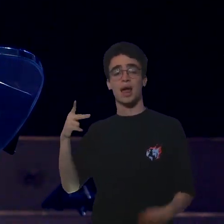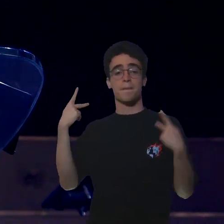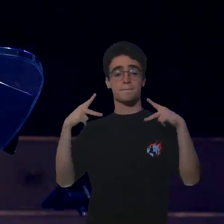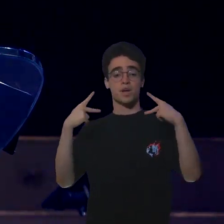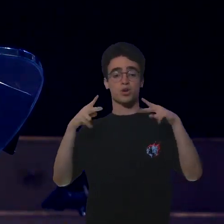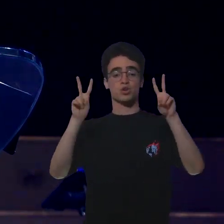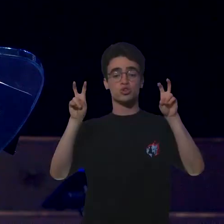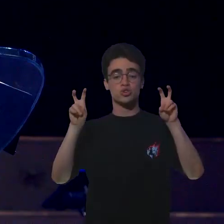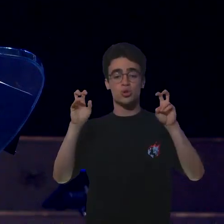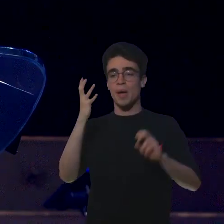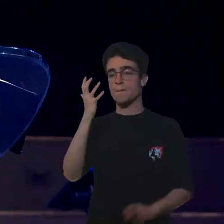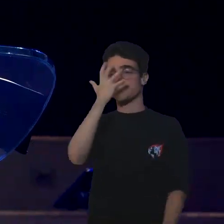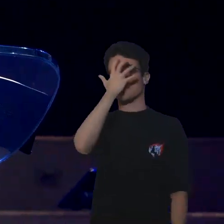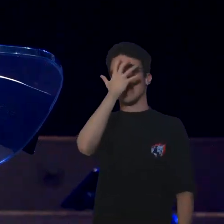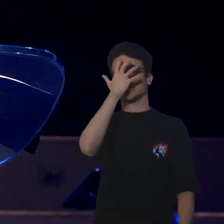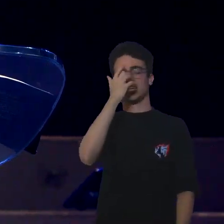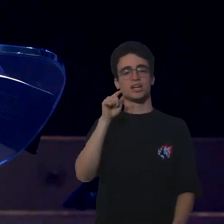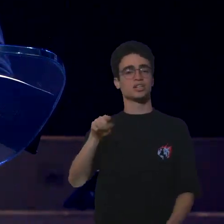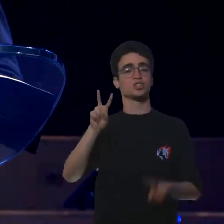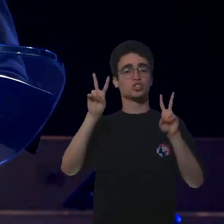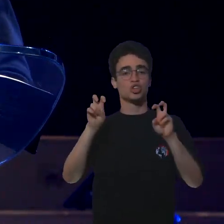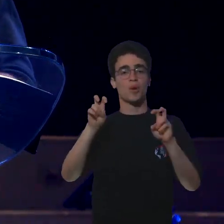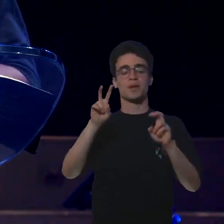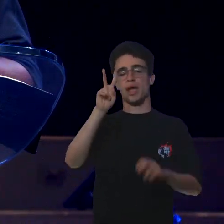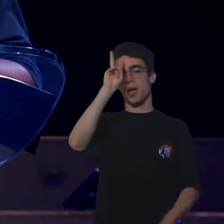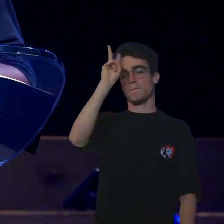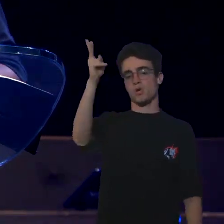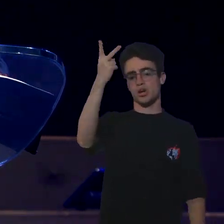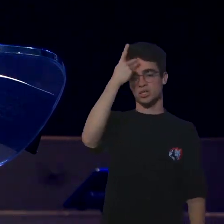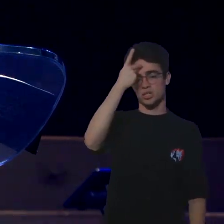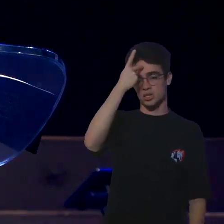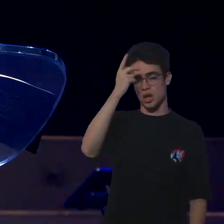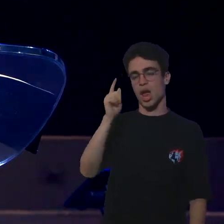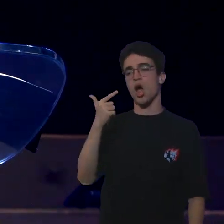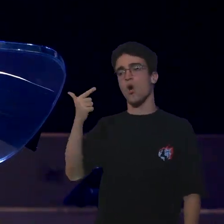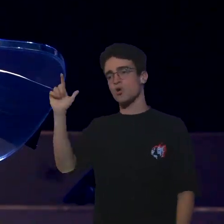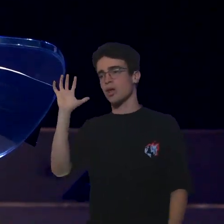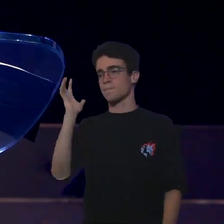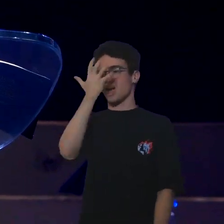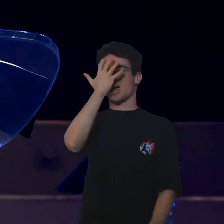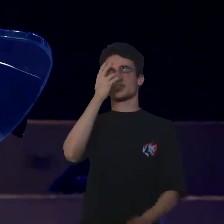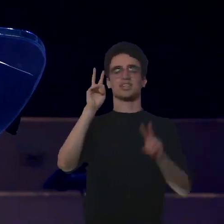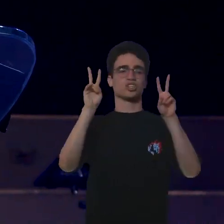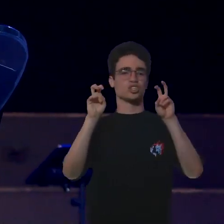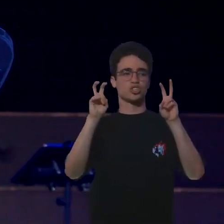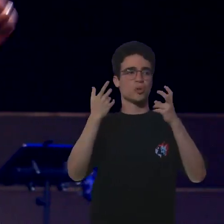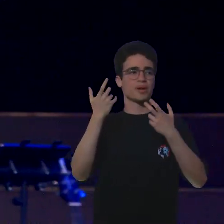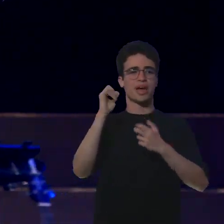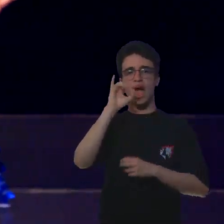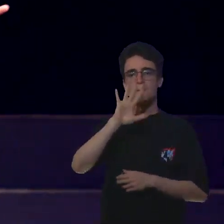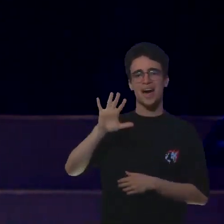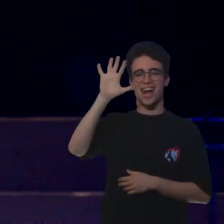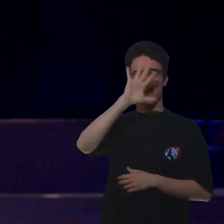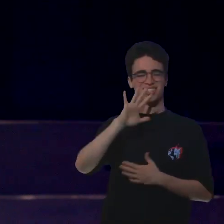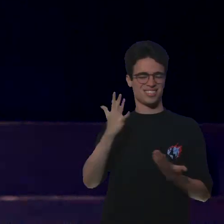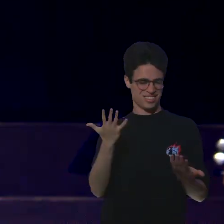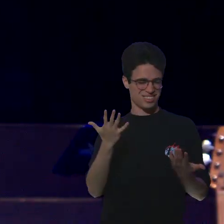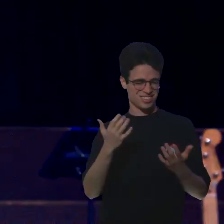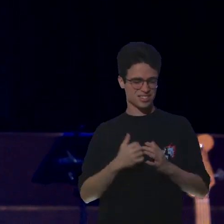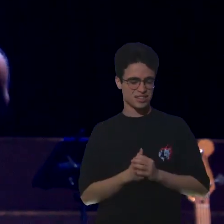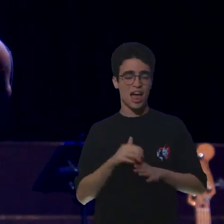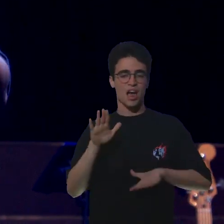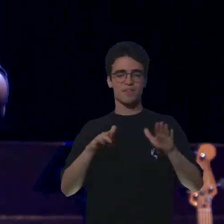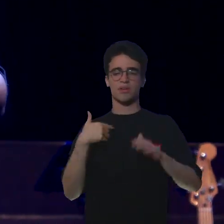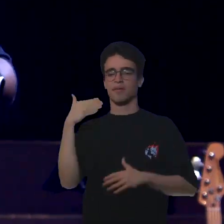seria a máscara da hipocrisia e a outra da aparência. Talvez o vir na igreja